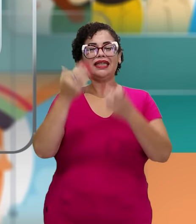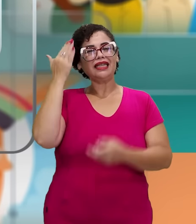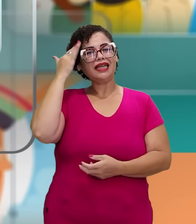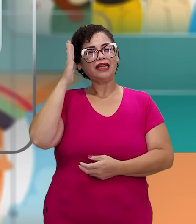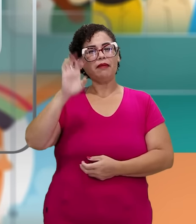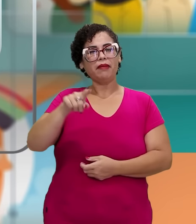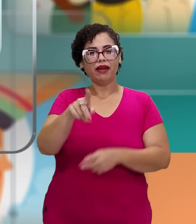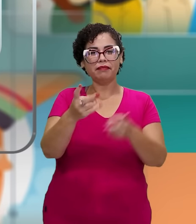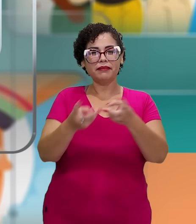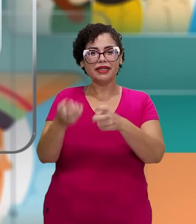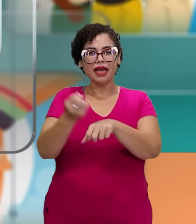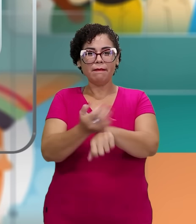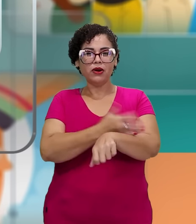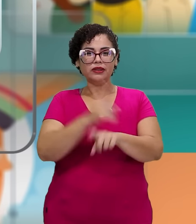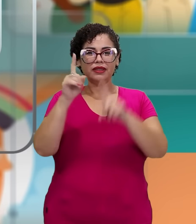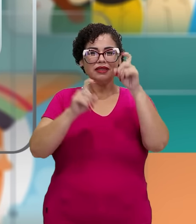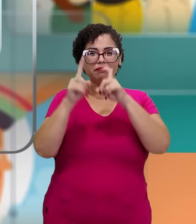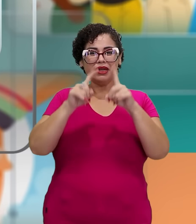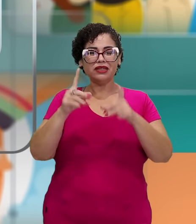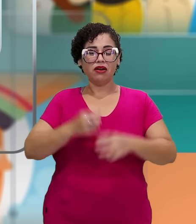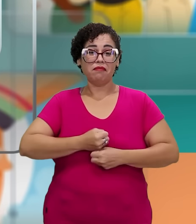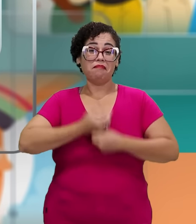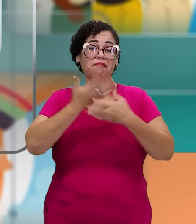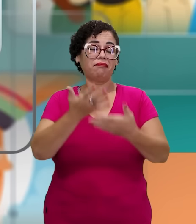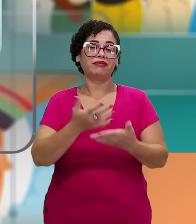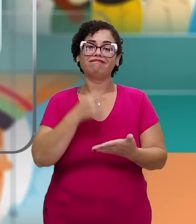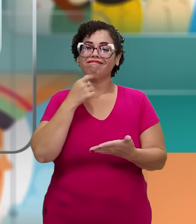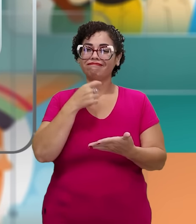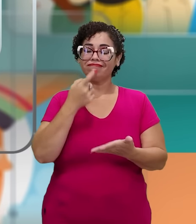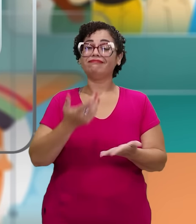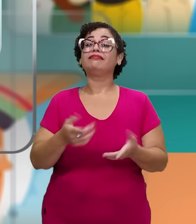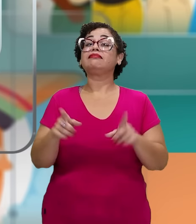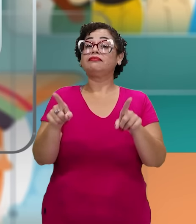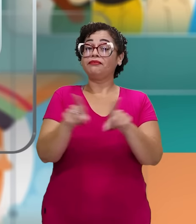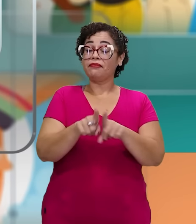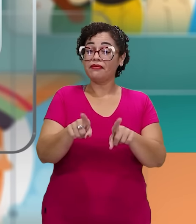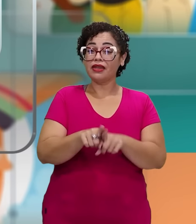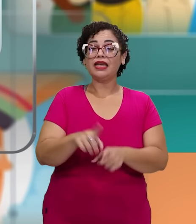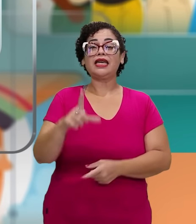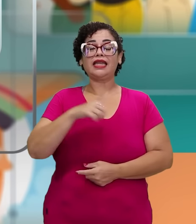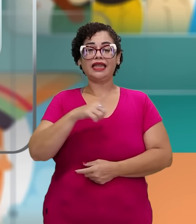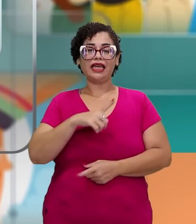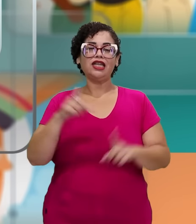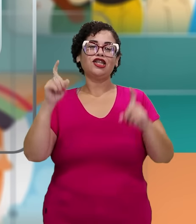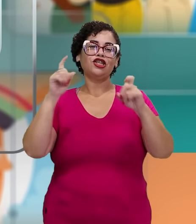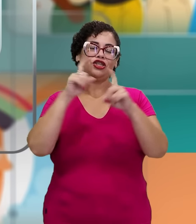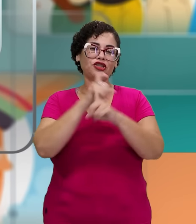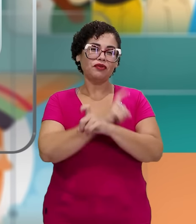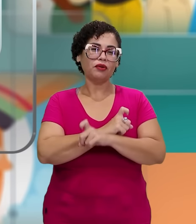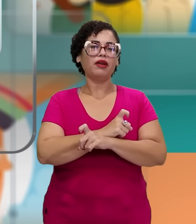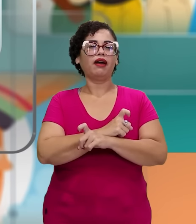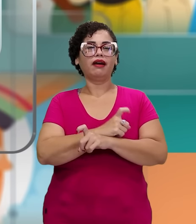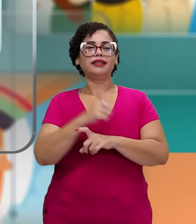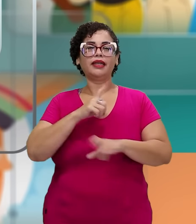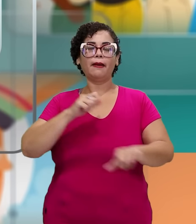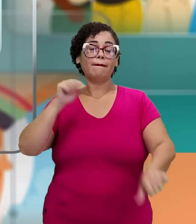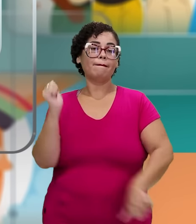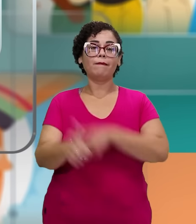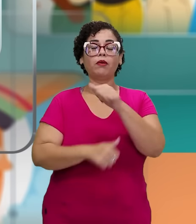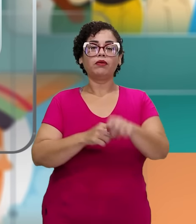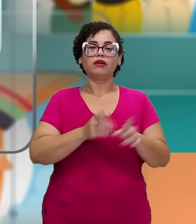emoções e expressar seus próprios sentimentos Além disso podem ter dificuldade em lidar com mudanças na